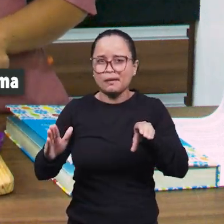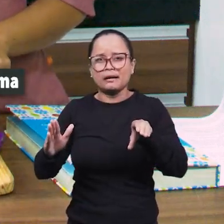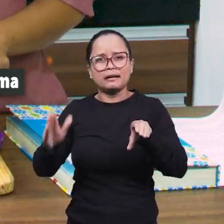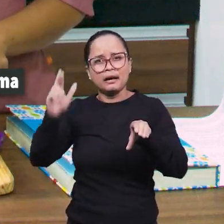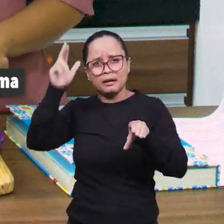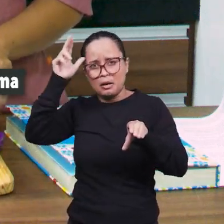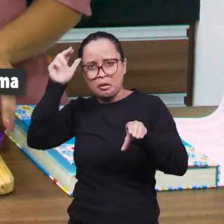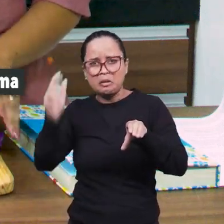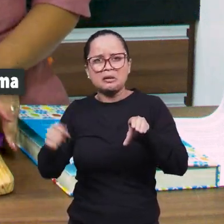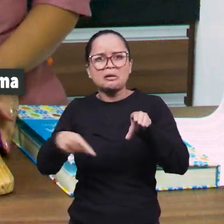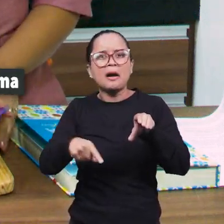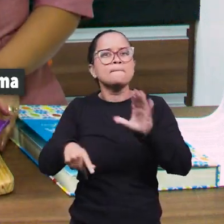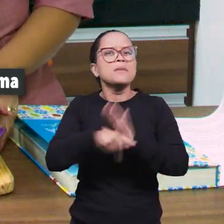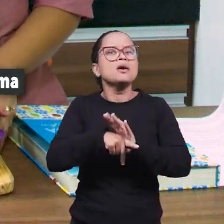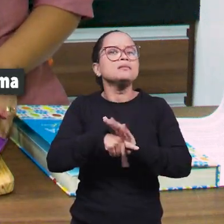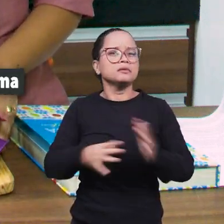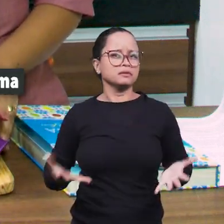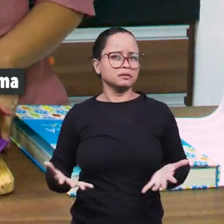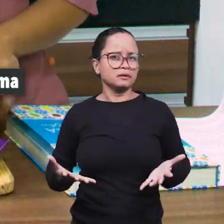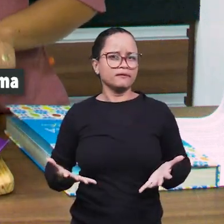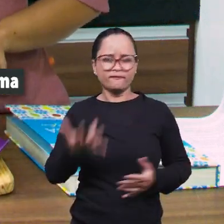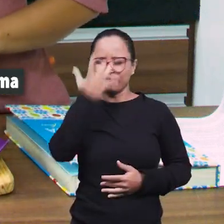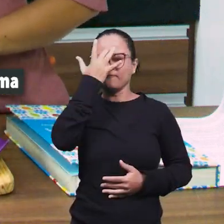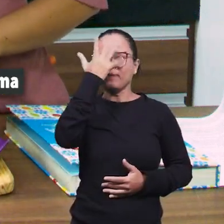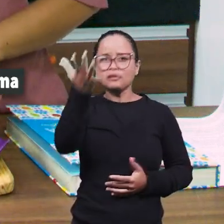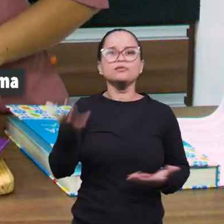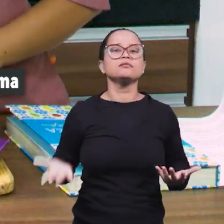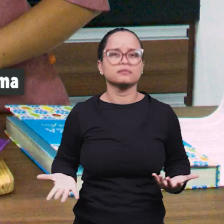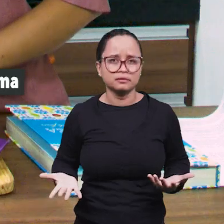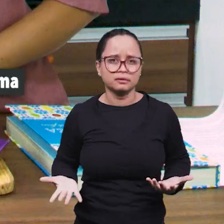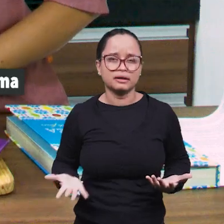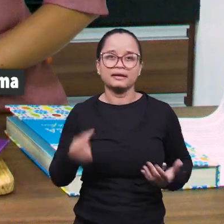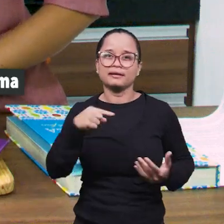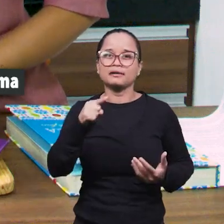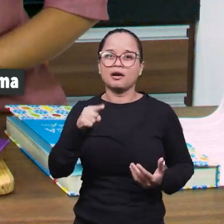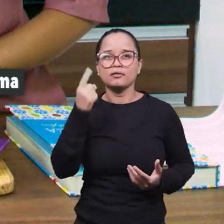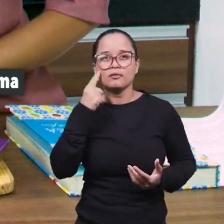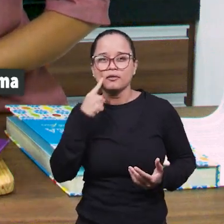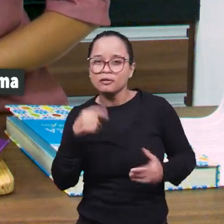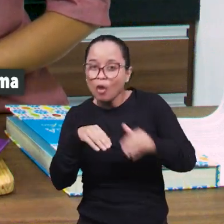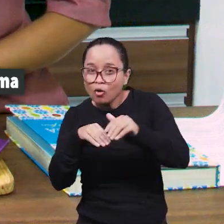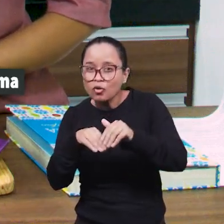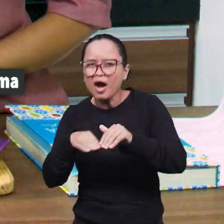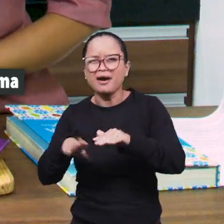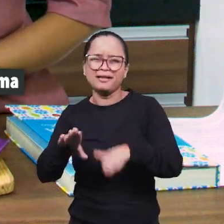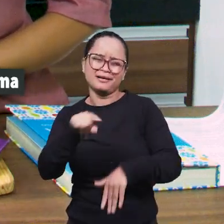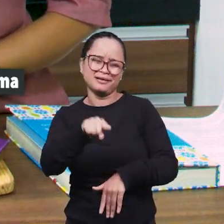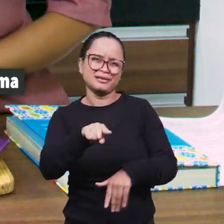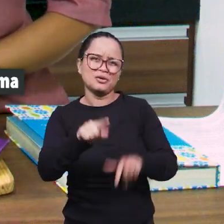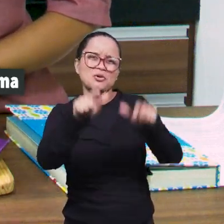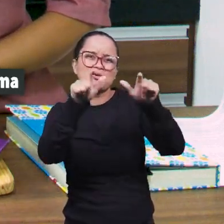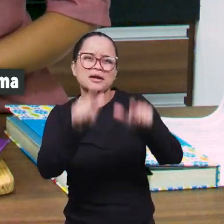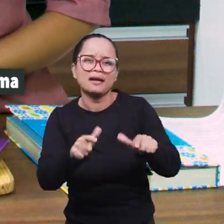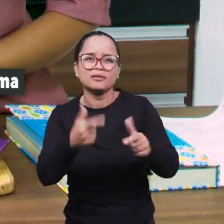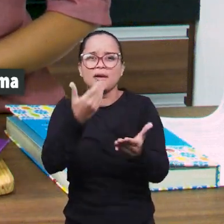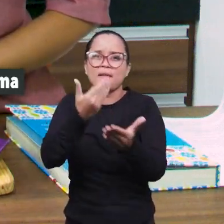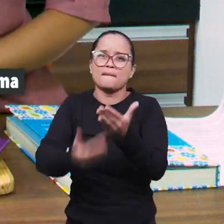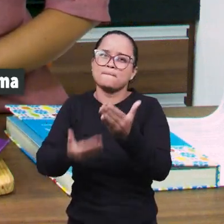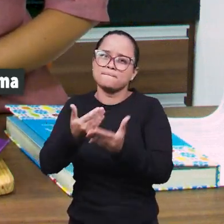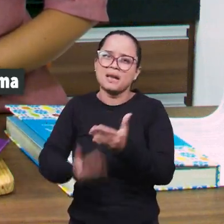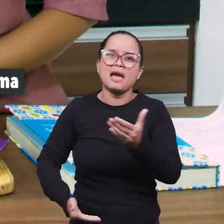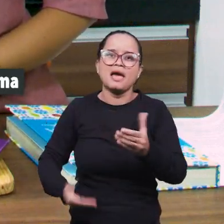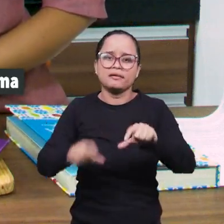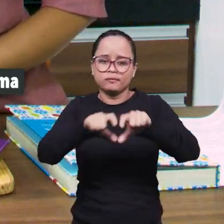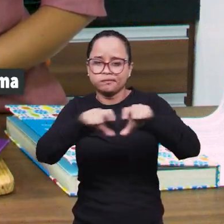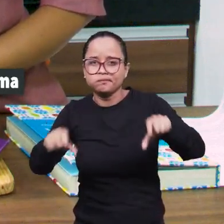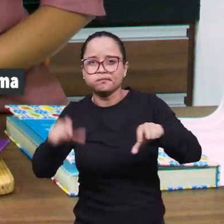chegou num consenso que isso aqui só ocupa lugar na gaveta. E você perde a cenoura, tá? Porque você perde o